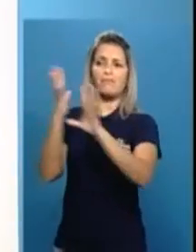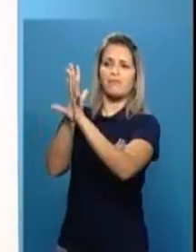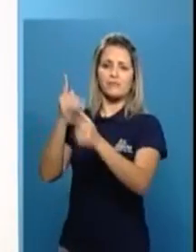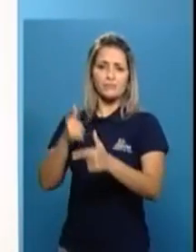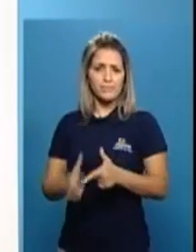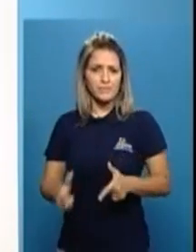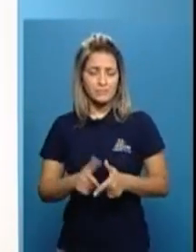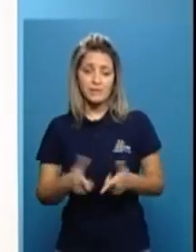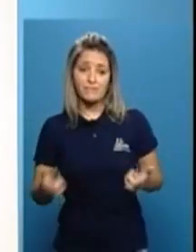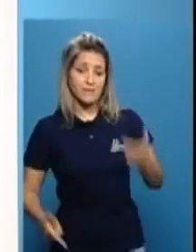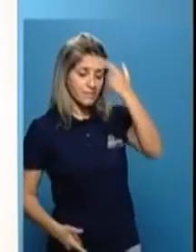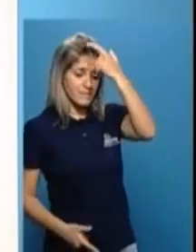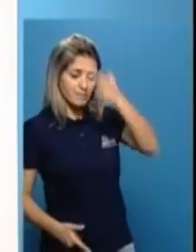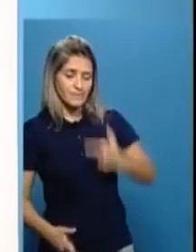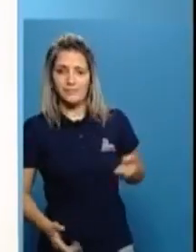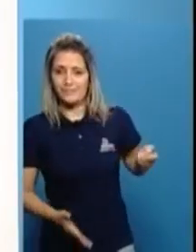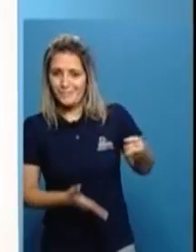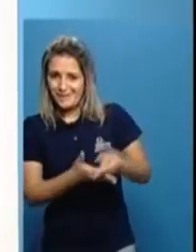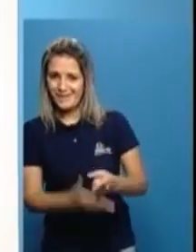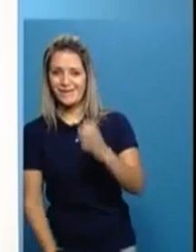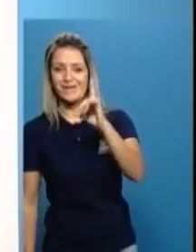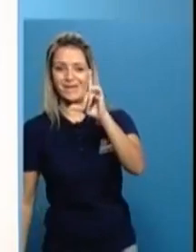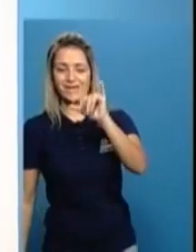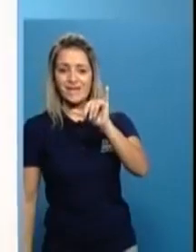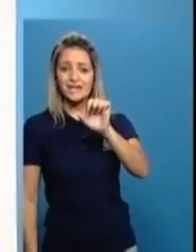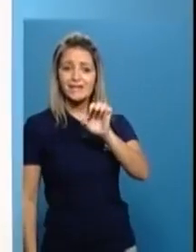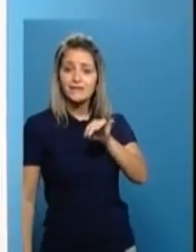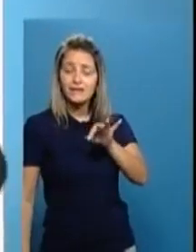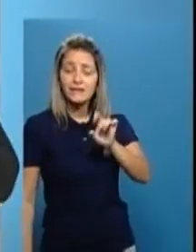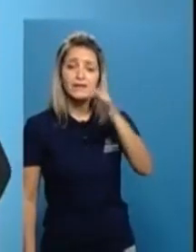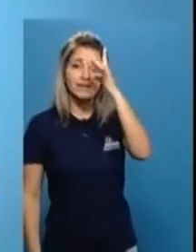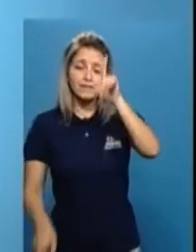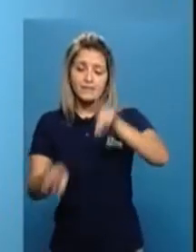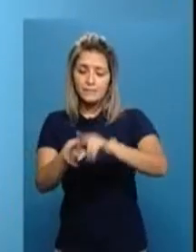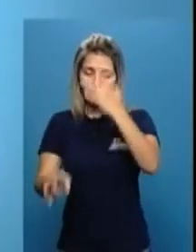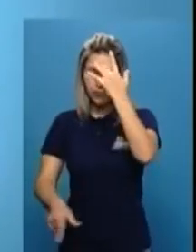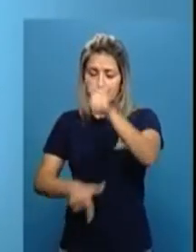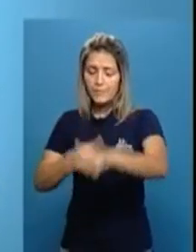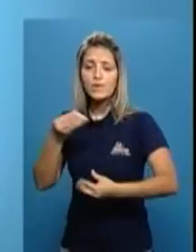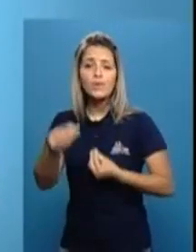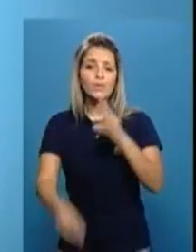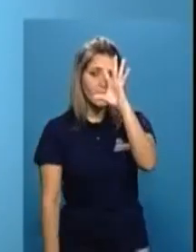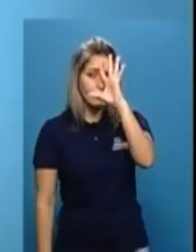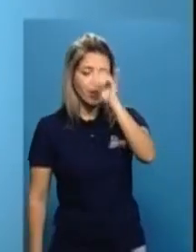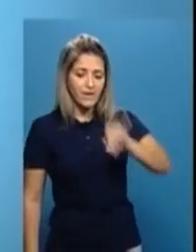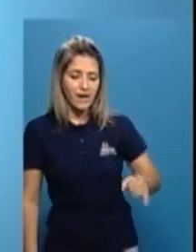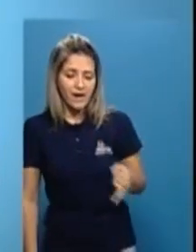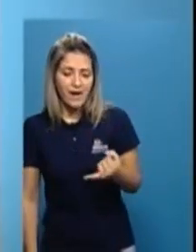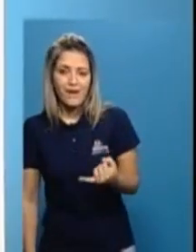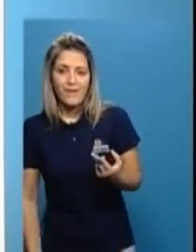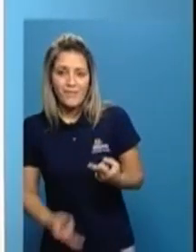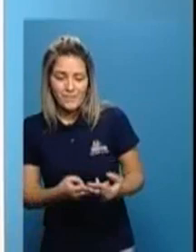como para os trabalhadores. E isso acontece a partir da melhor utilização desse espaço